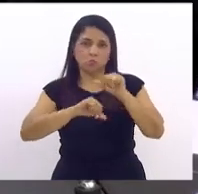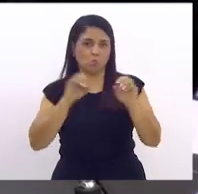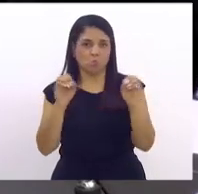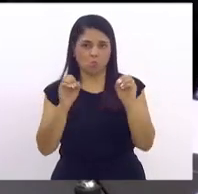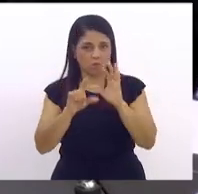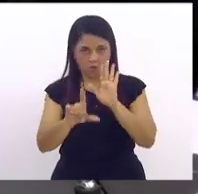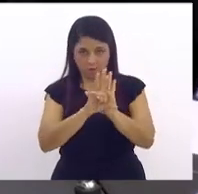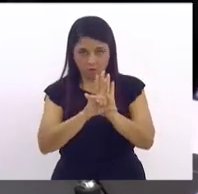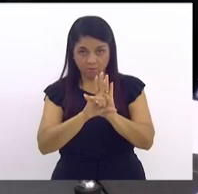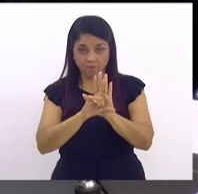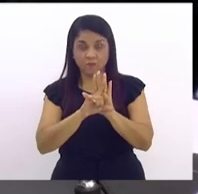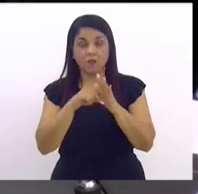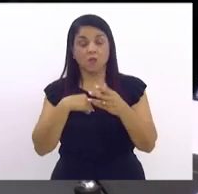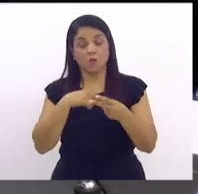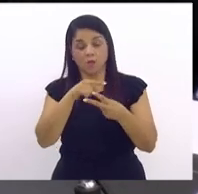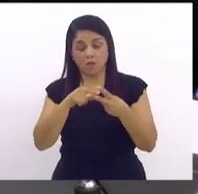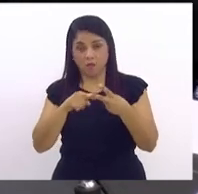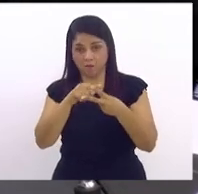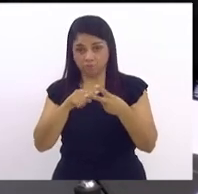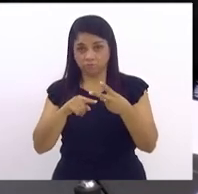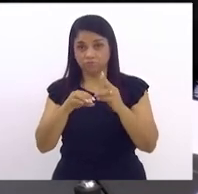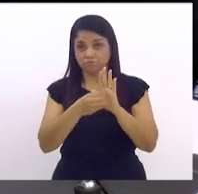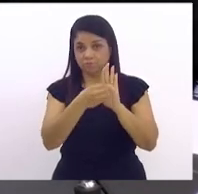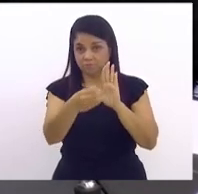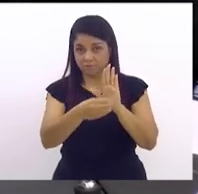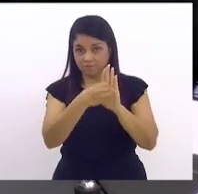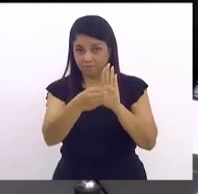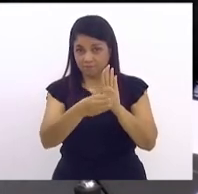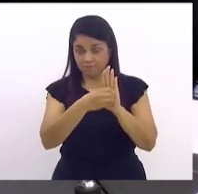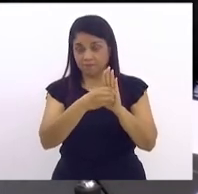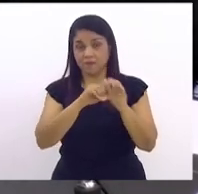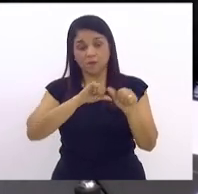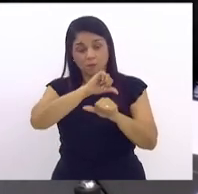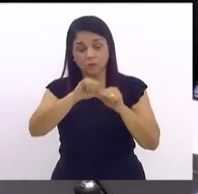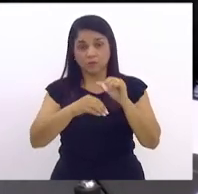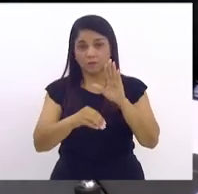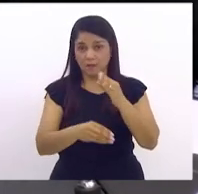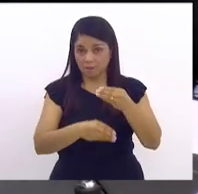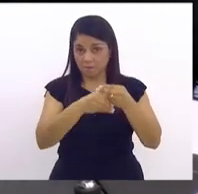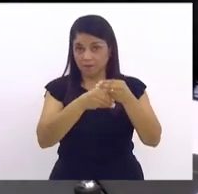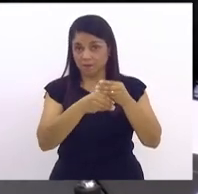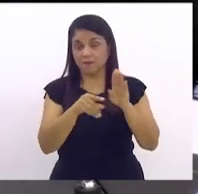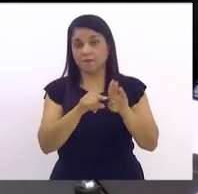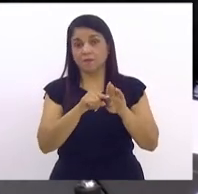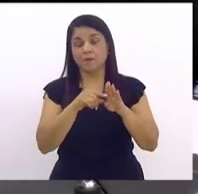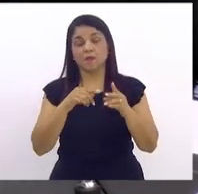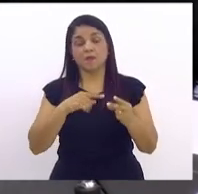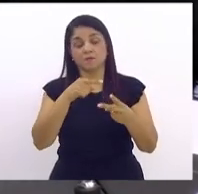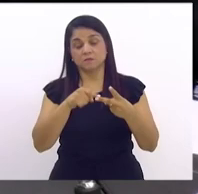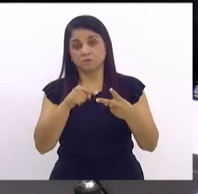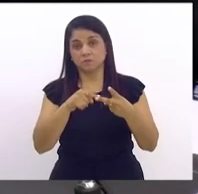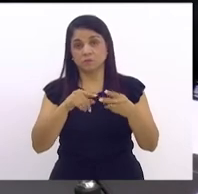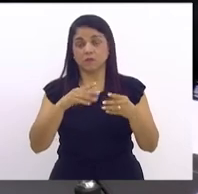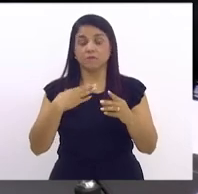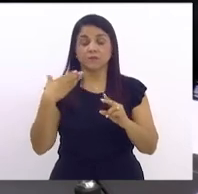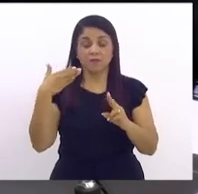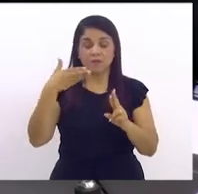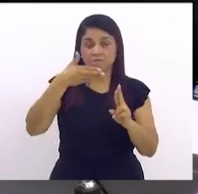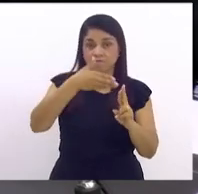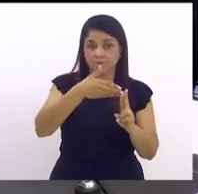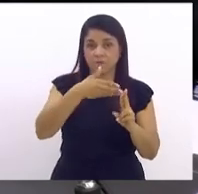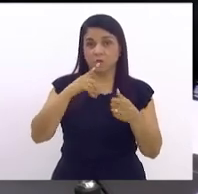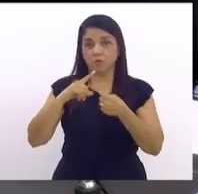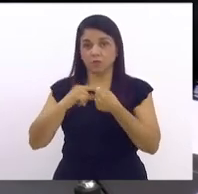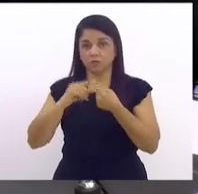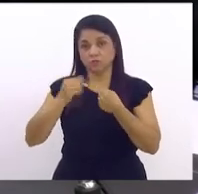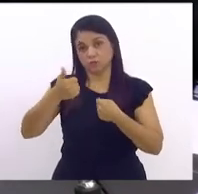eu apresento justamente essas duas emendas, a primeira alterando a ementa e a segunda fazendo a referência ao artigo 19. São as duas emendas que eu